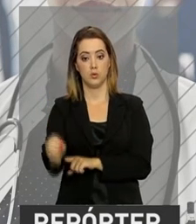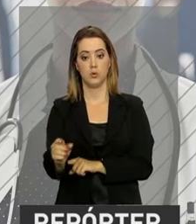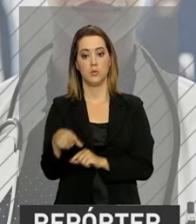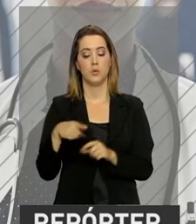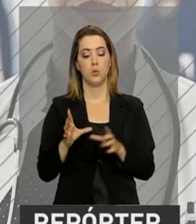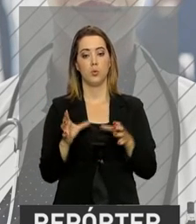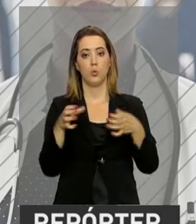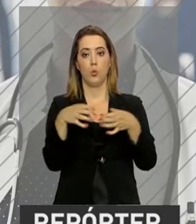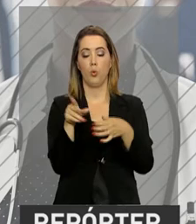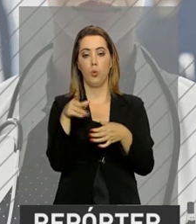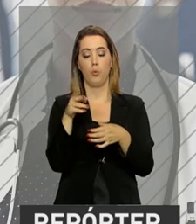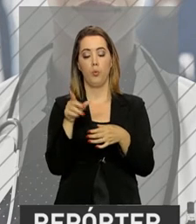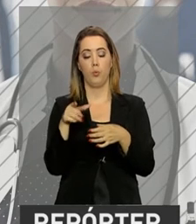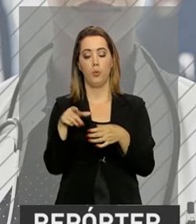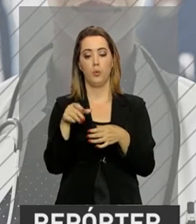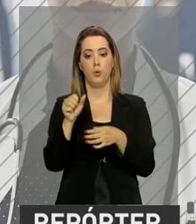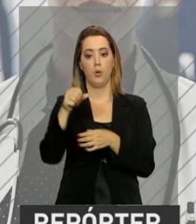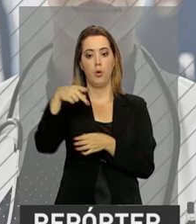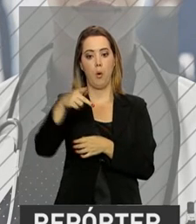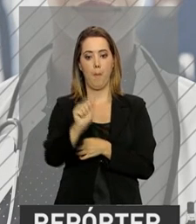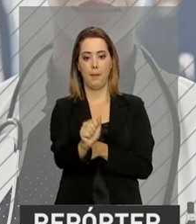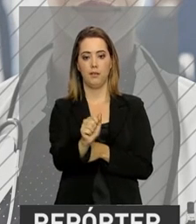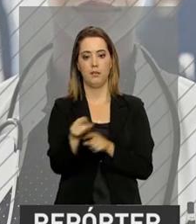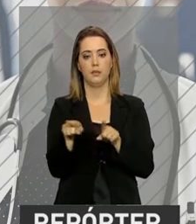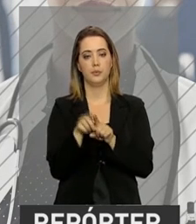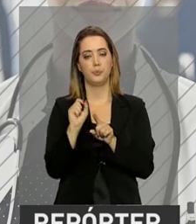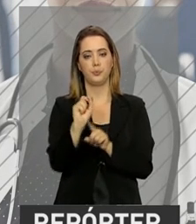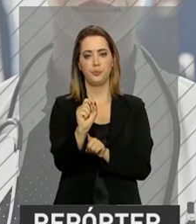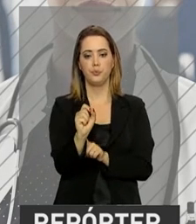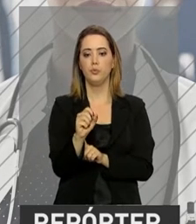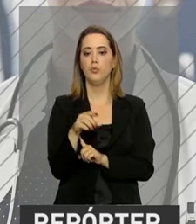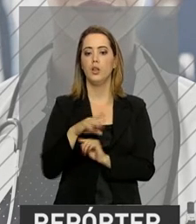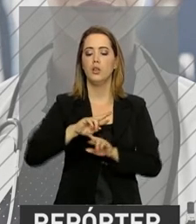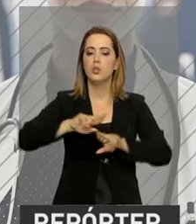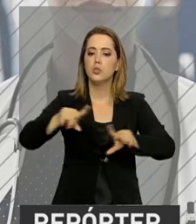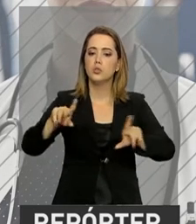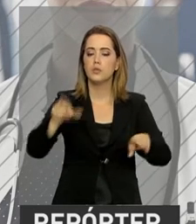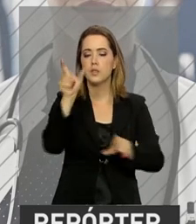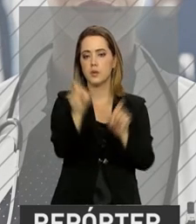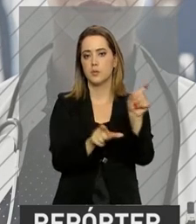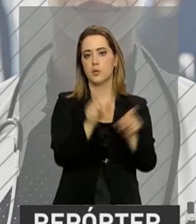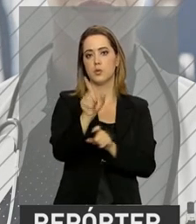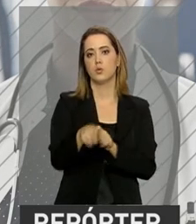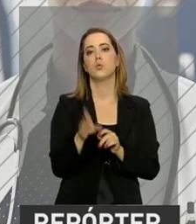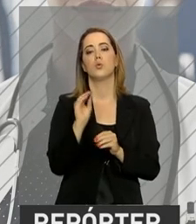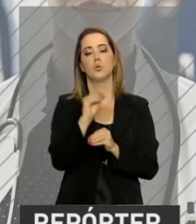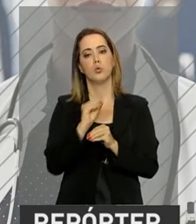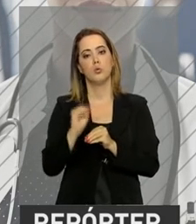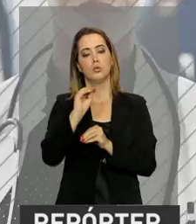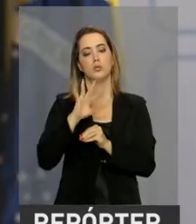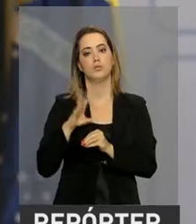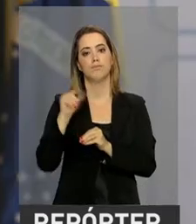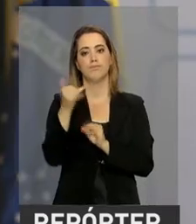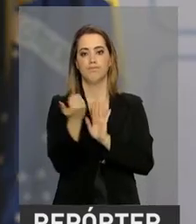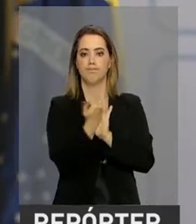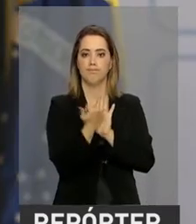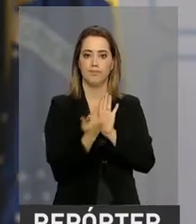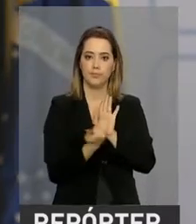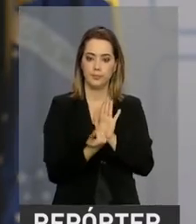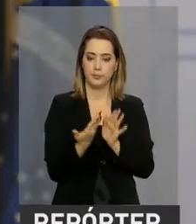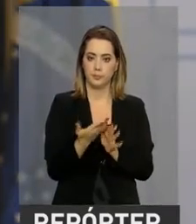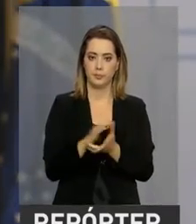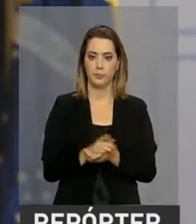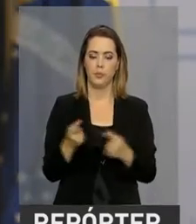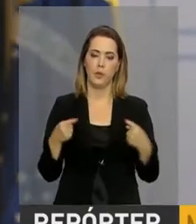panamericana de saúde 63 milhões de pacientes são atendidos pelo programa a meta do